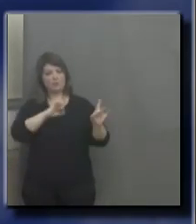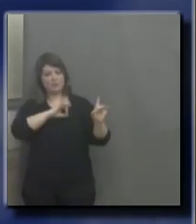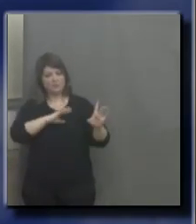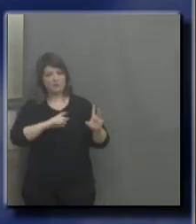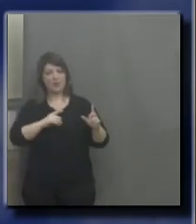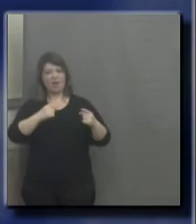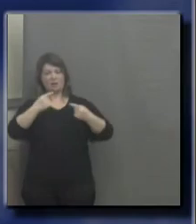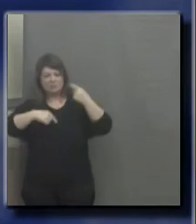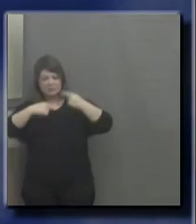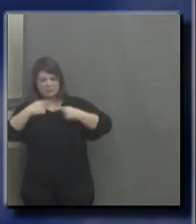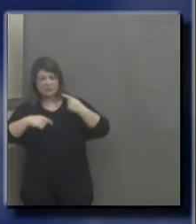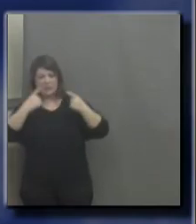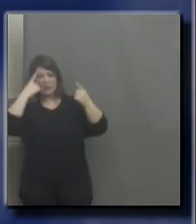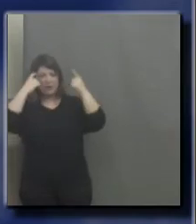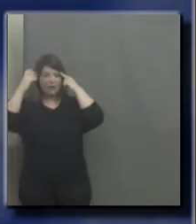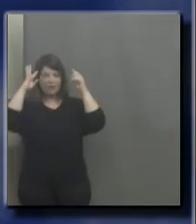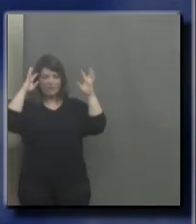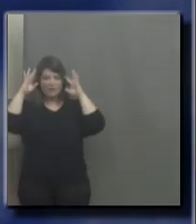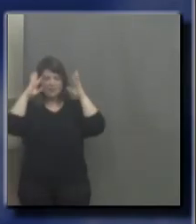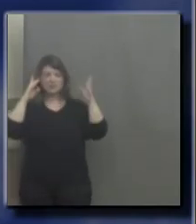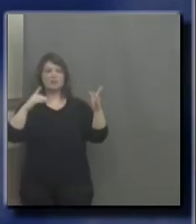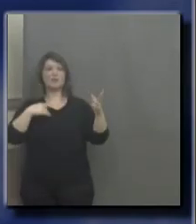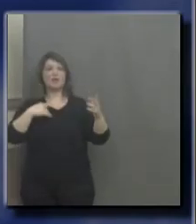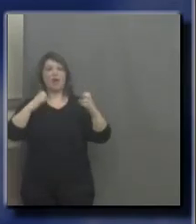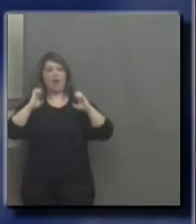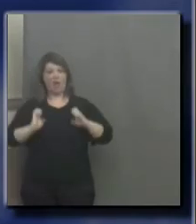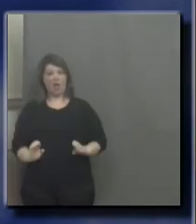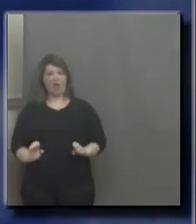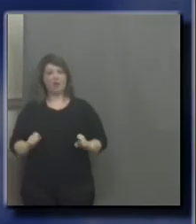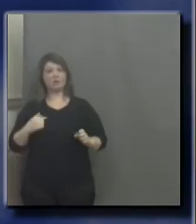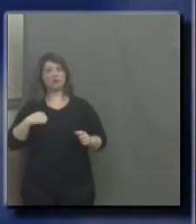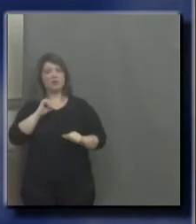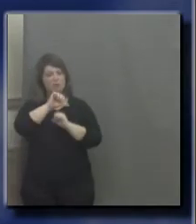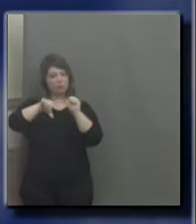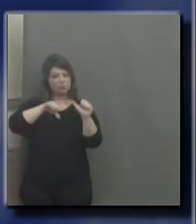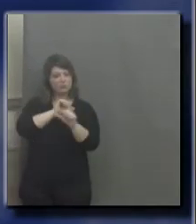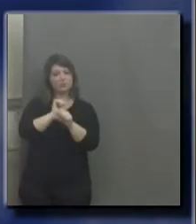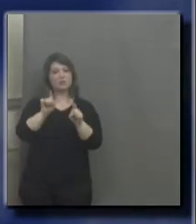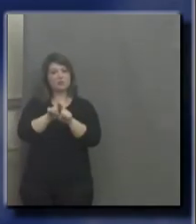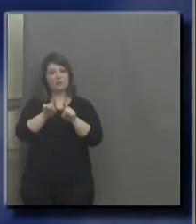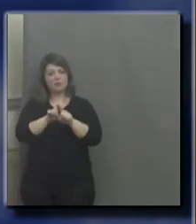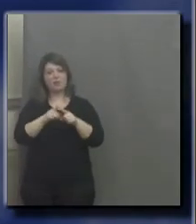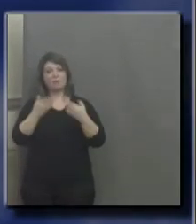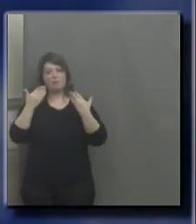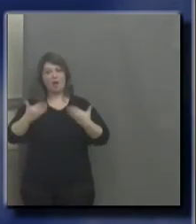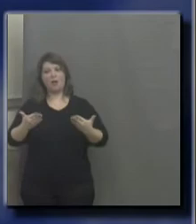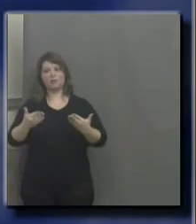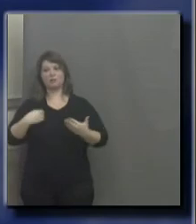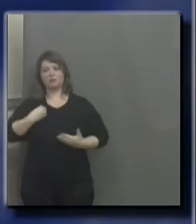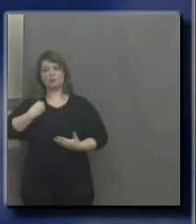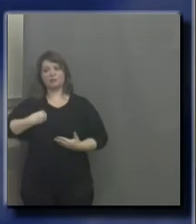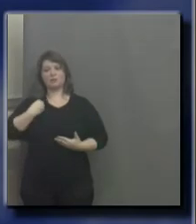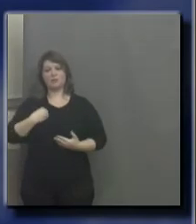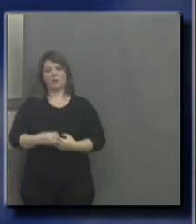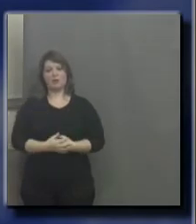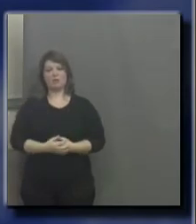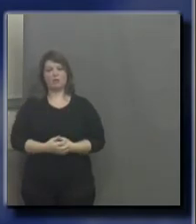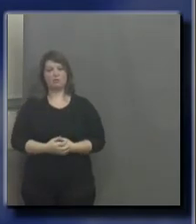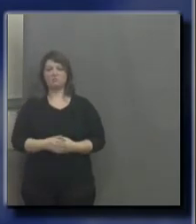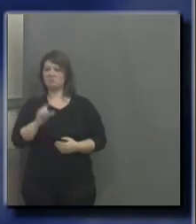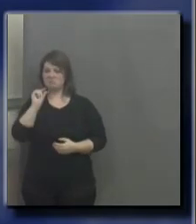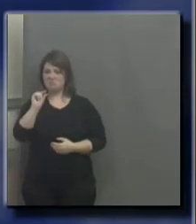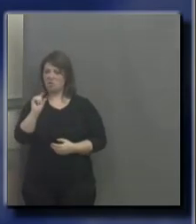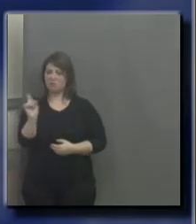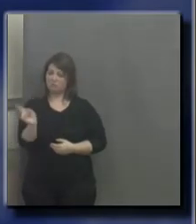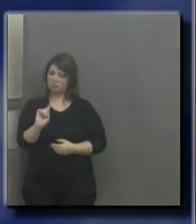crítica, reflexiva, ética, transformadora e de ordem prática presencial. Vejam que não é pouca coisa,